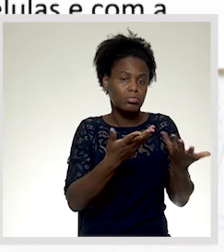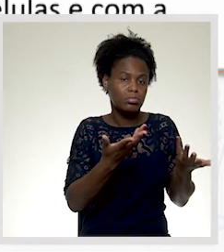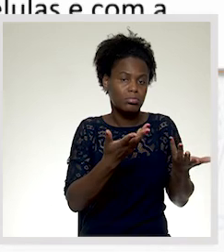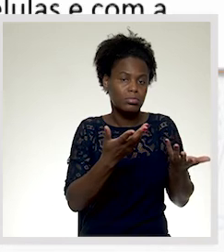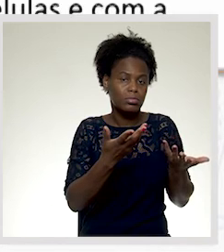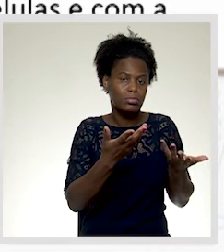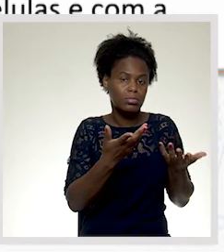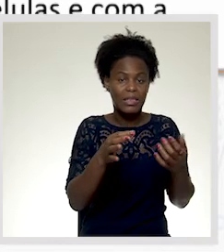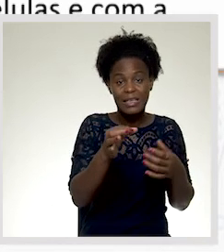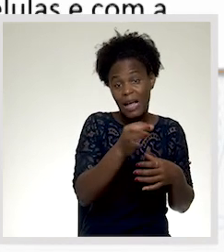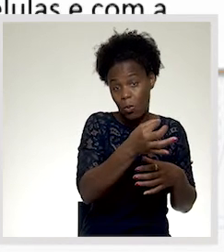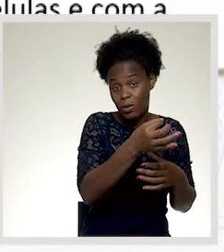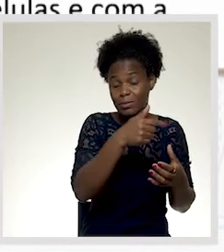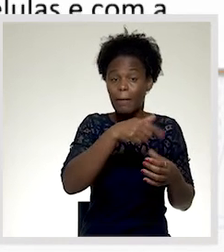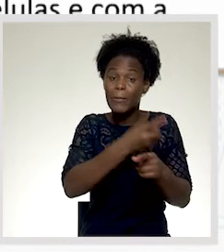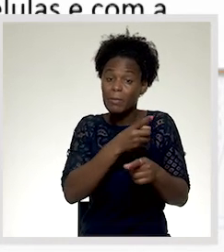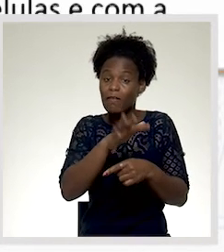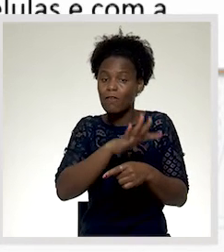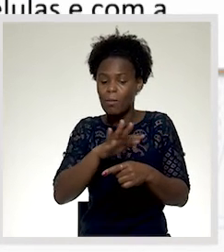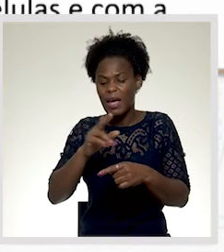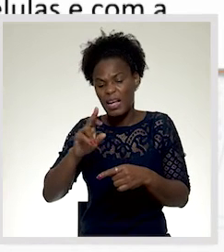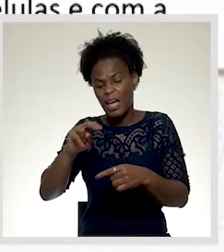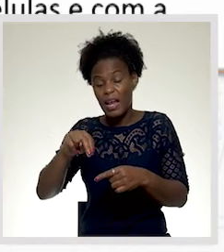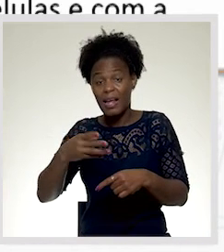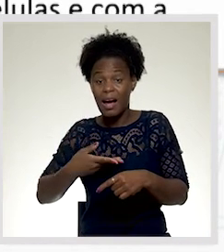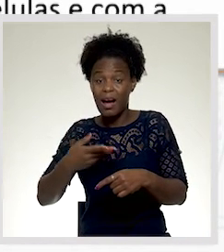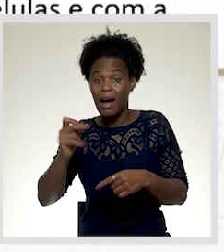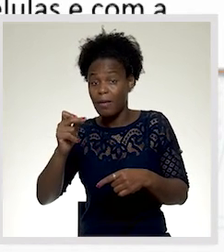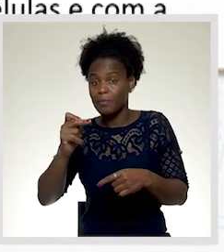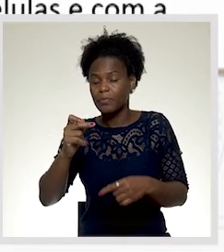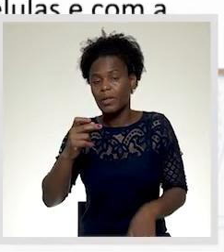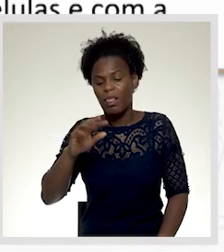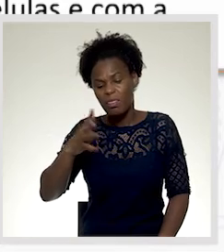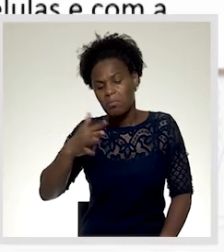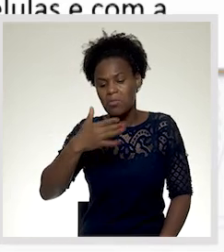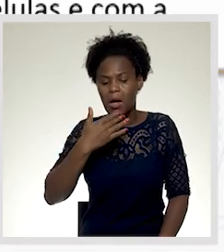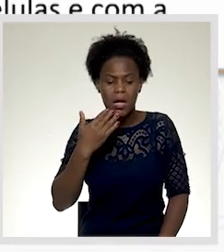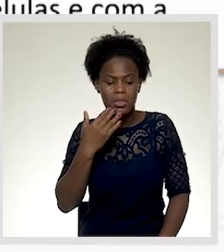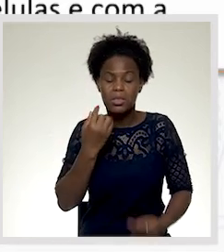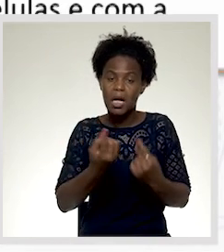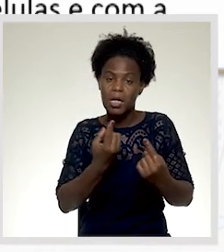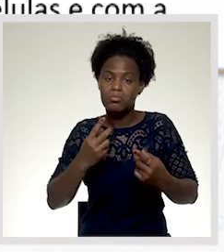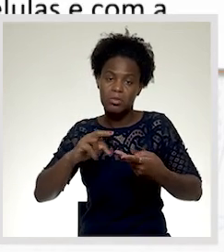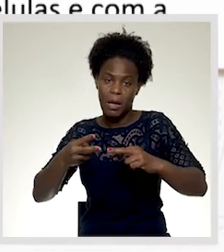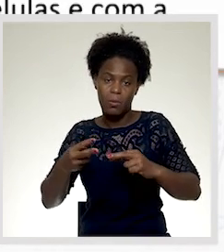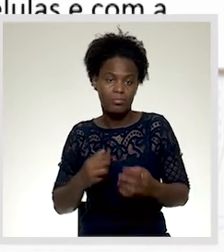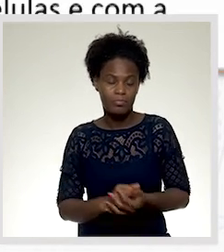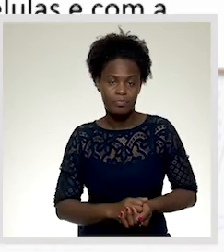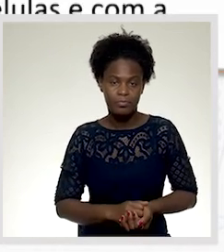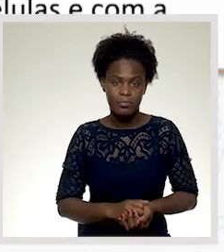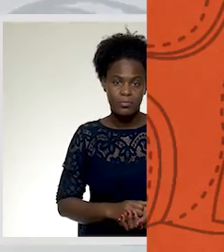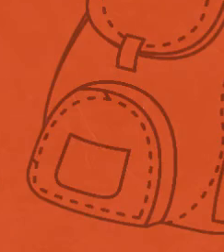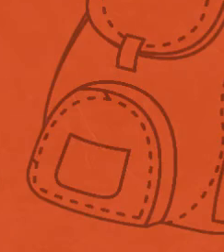espécie. E o RNA, ela é variável de célula para célula e com atividade